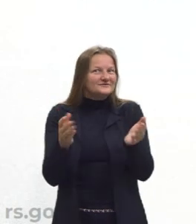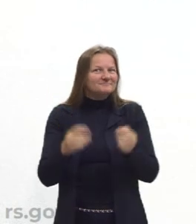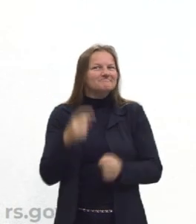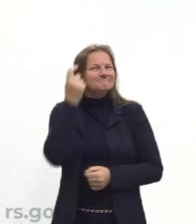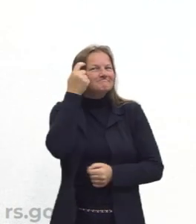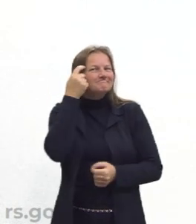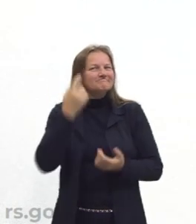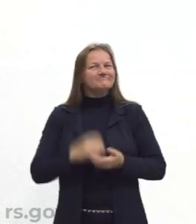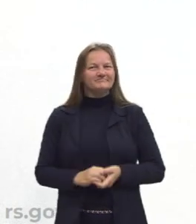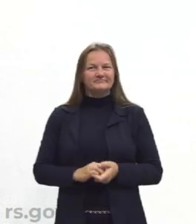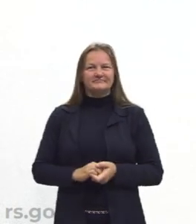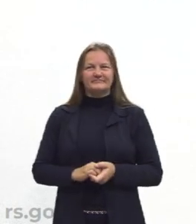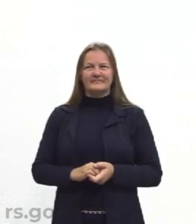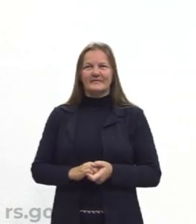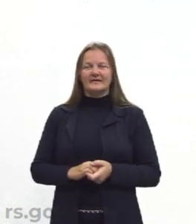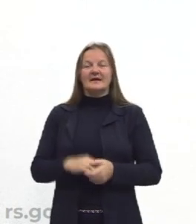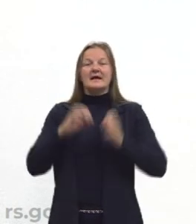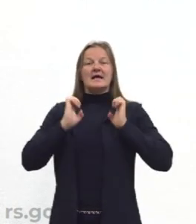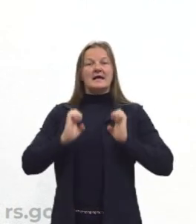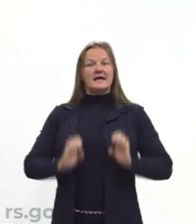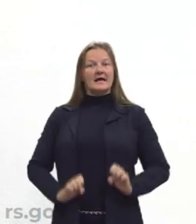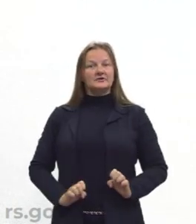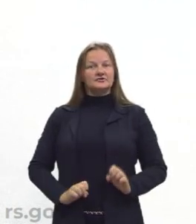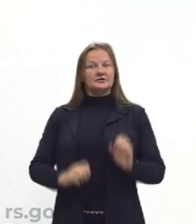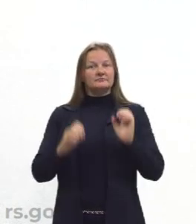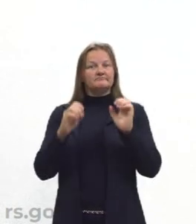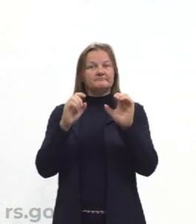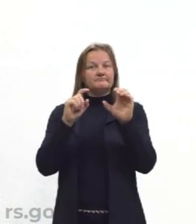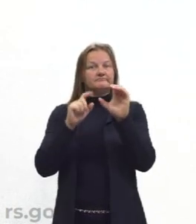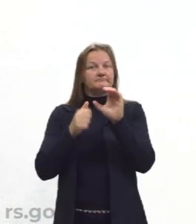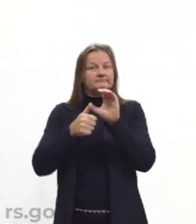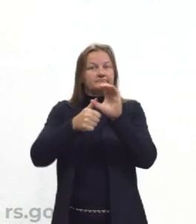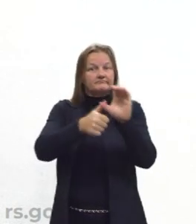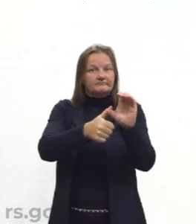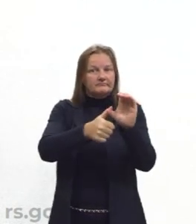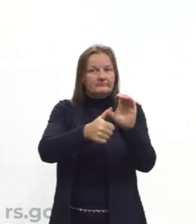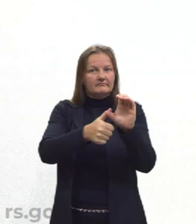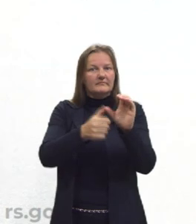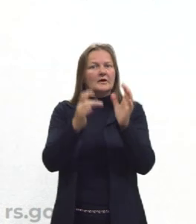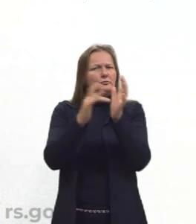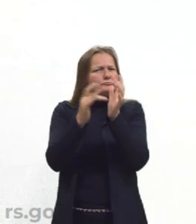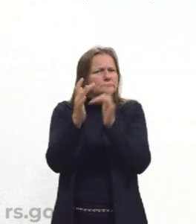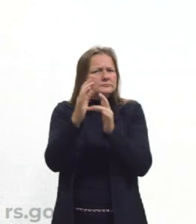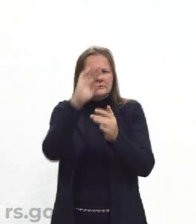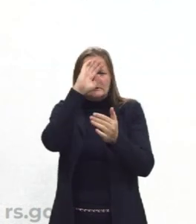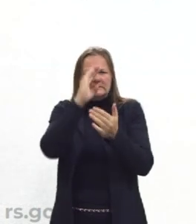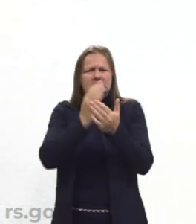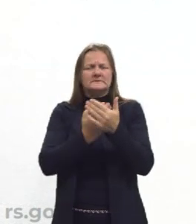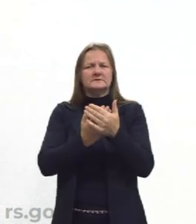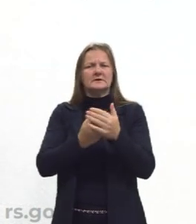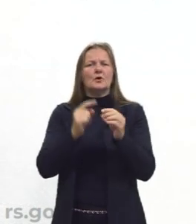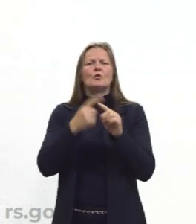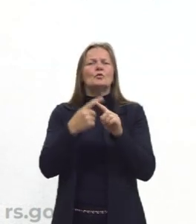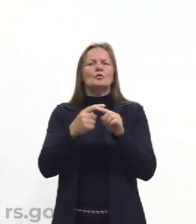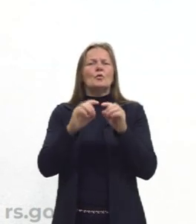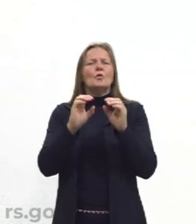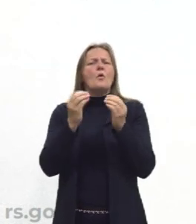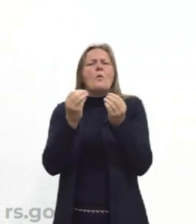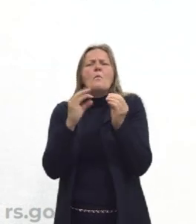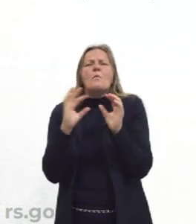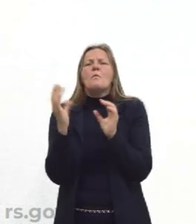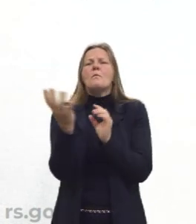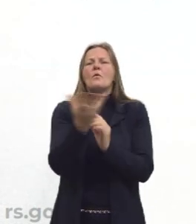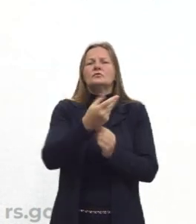olha só a ética cristã como a filosofia cristã em geral parte de um conjunto